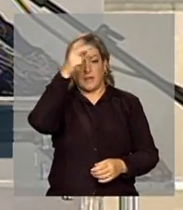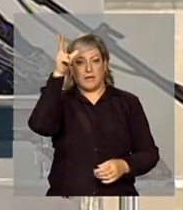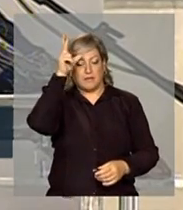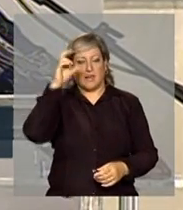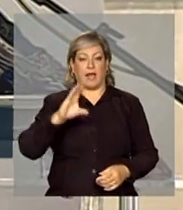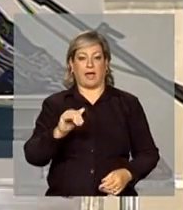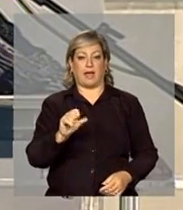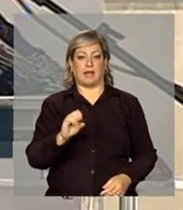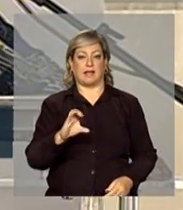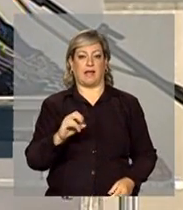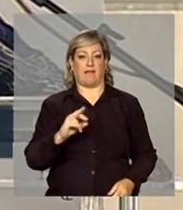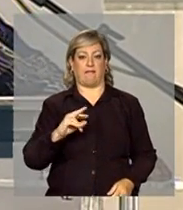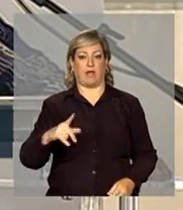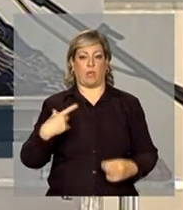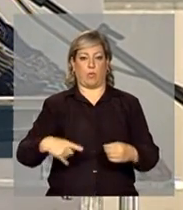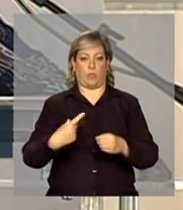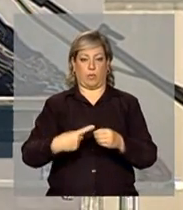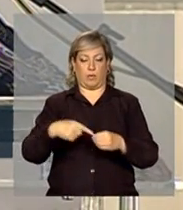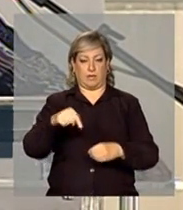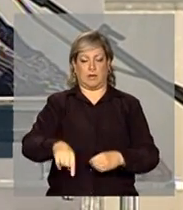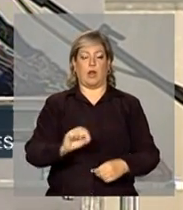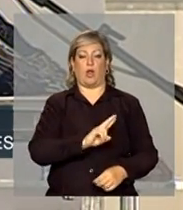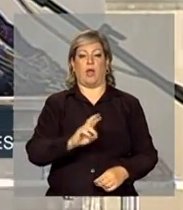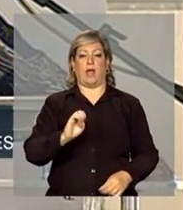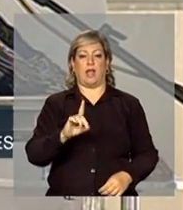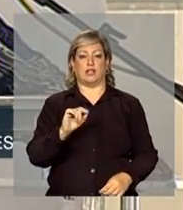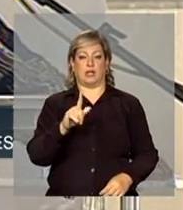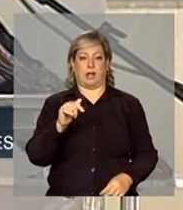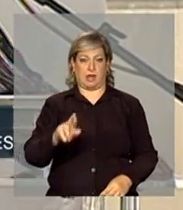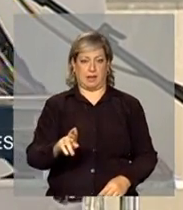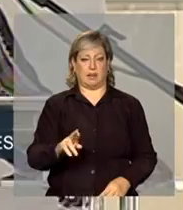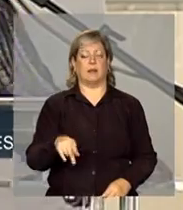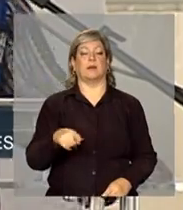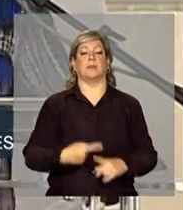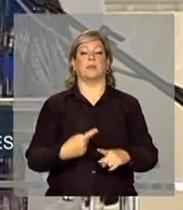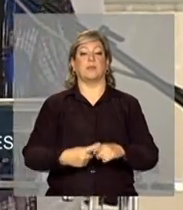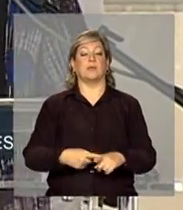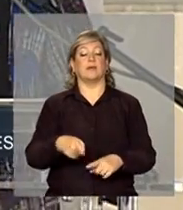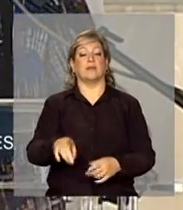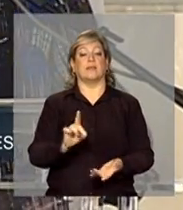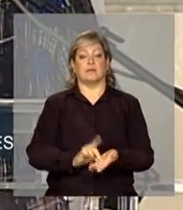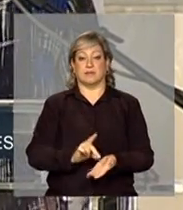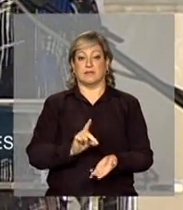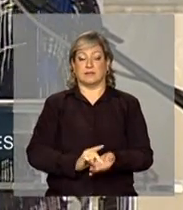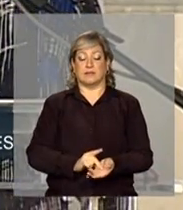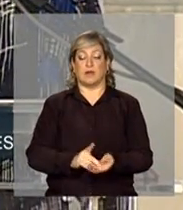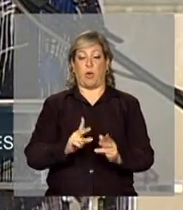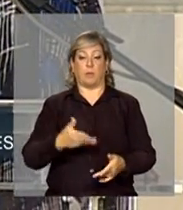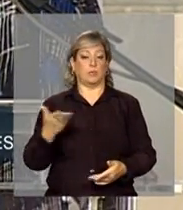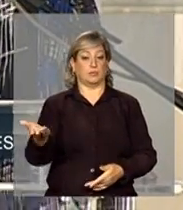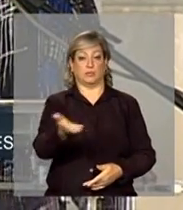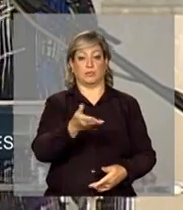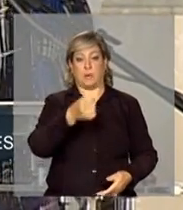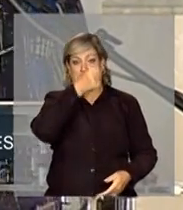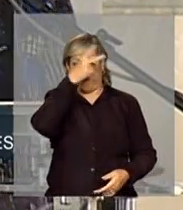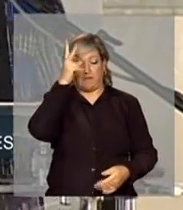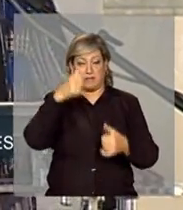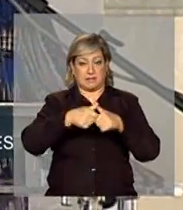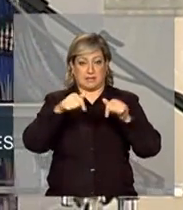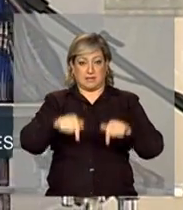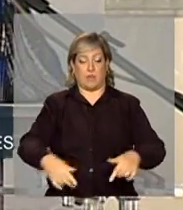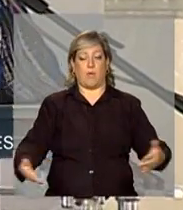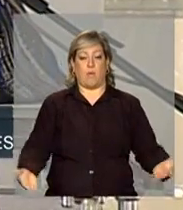de Cascavel, Edgar Bueno, porque é, de fato, com os prefeitos aqui